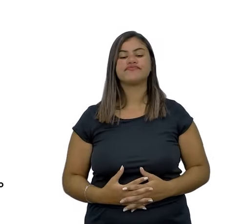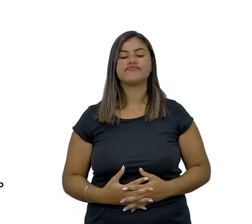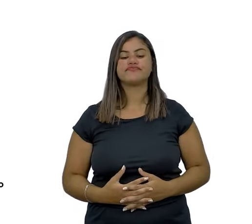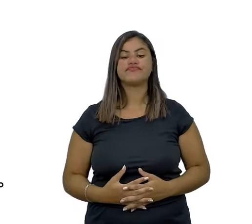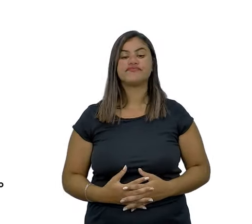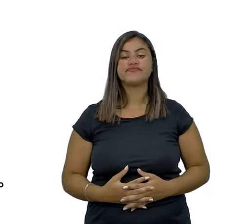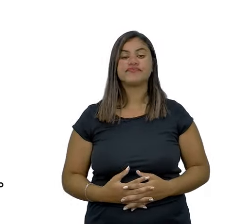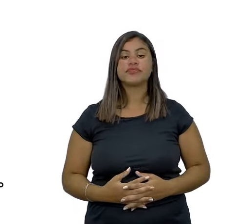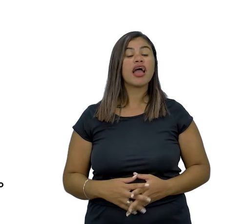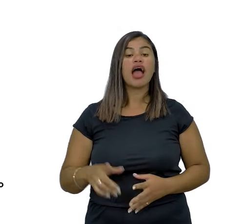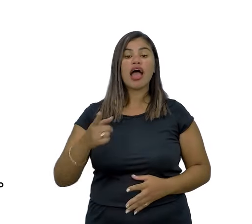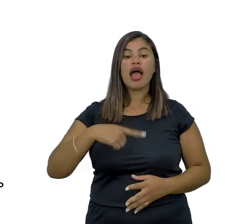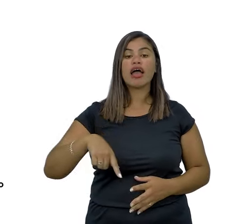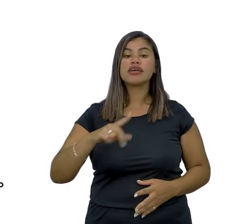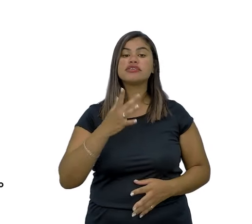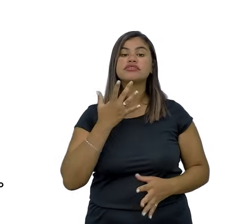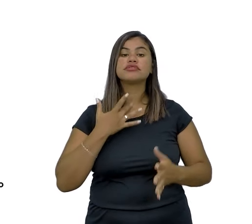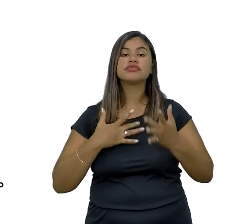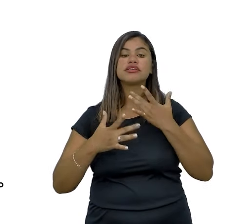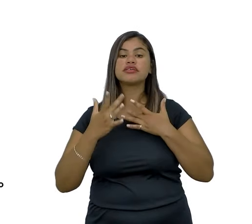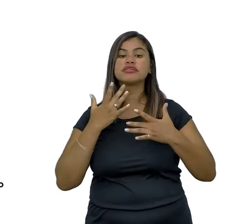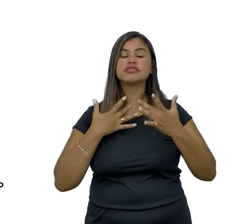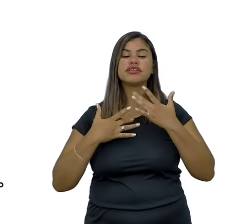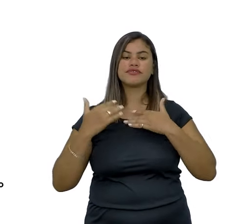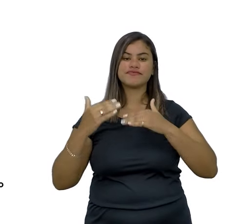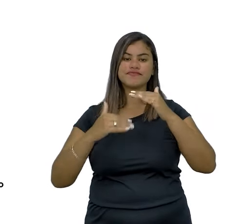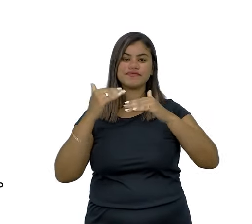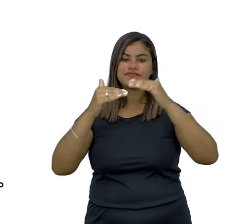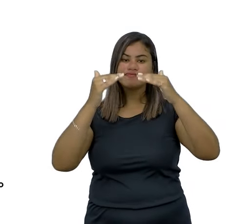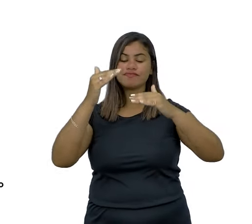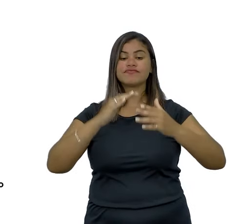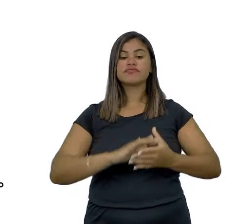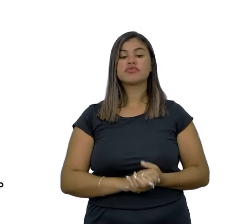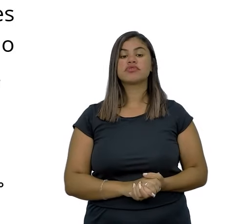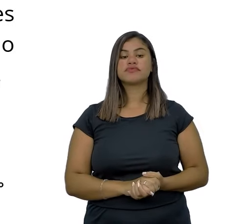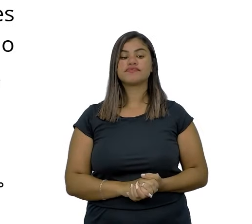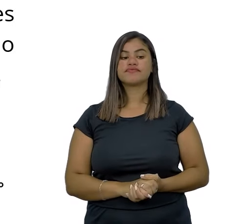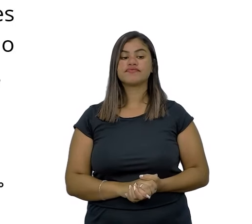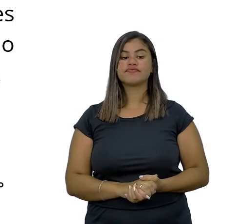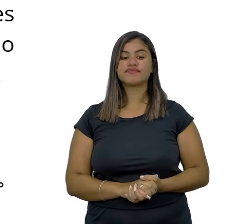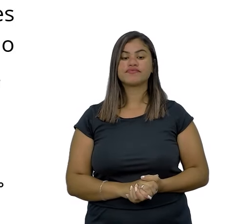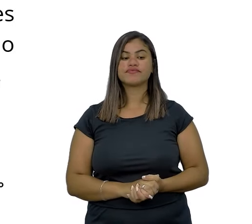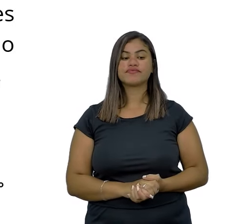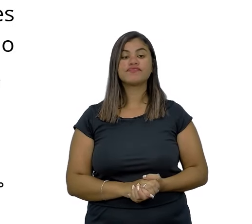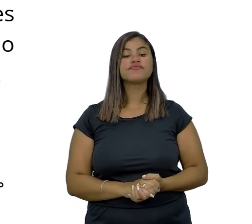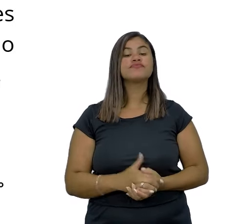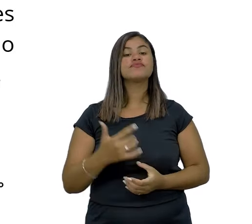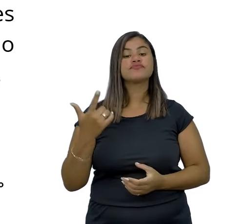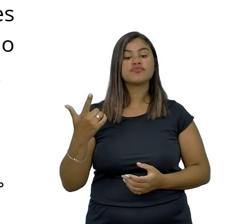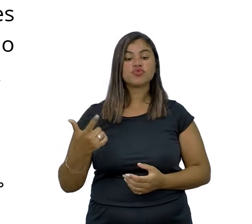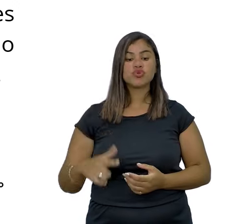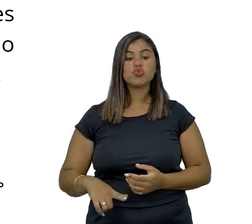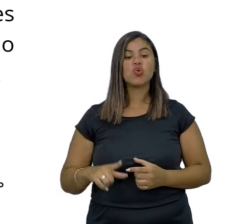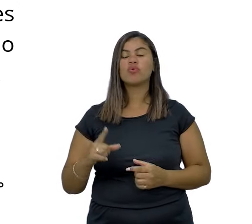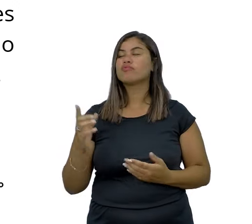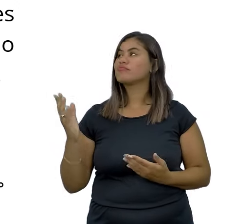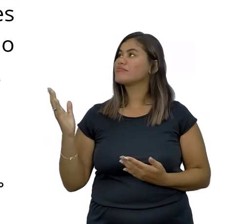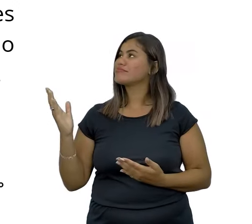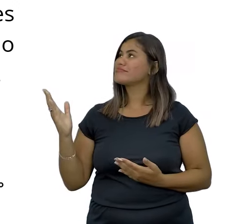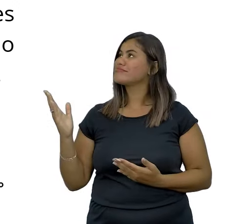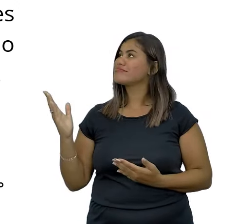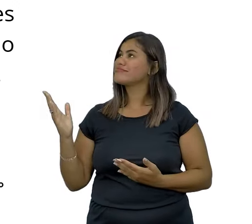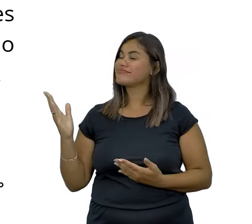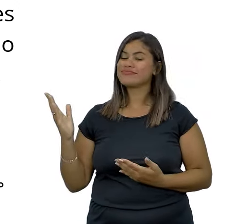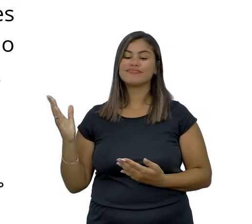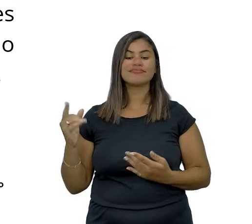Que a gente deseja que seja aí bastante construtivo. No slide seguinte, a gente tem mais recurso aí sobre